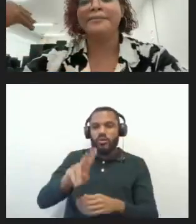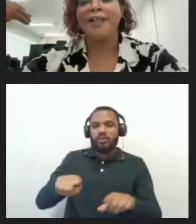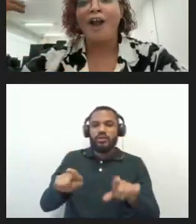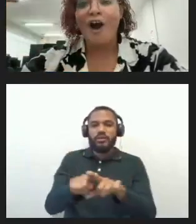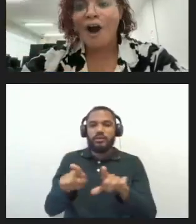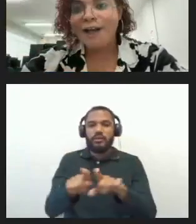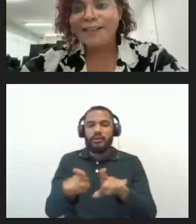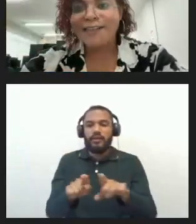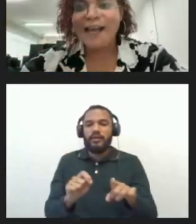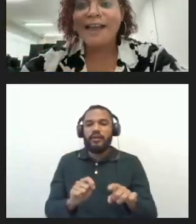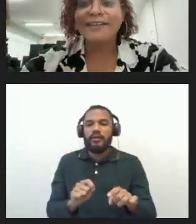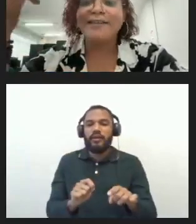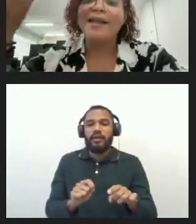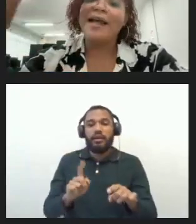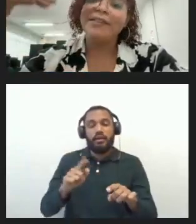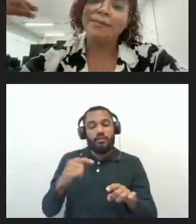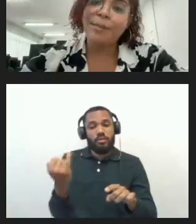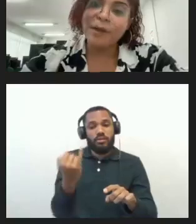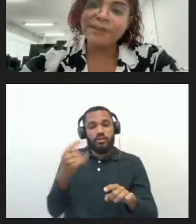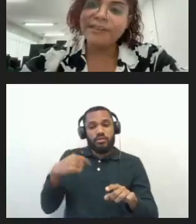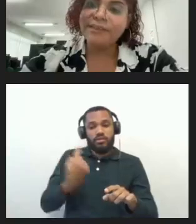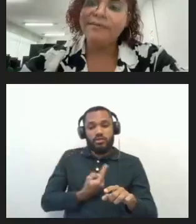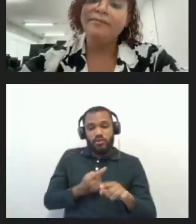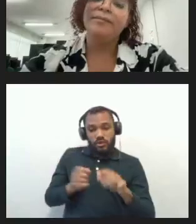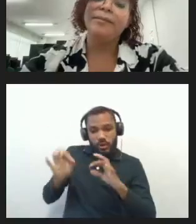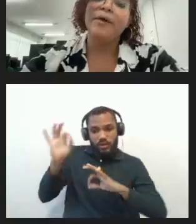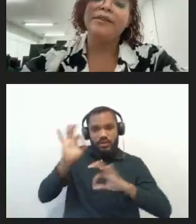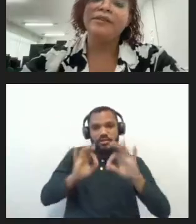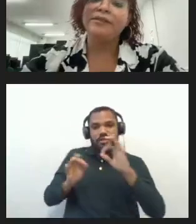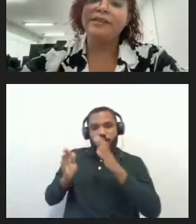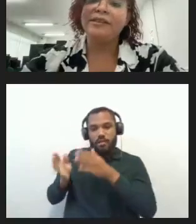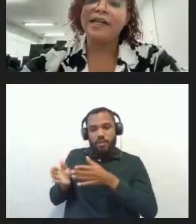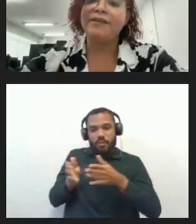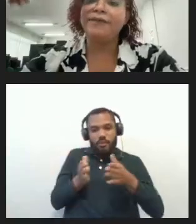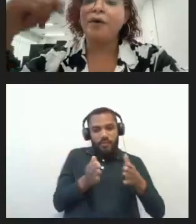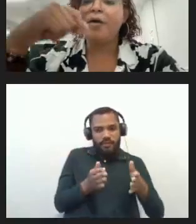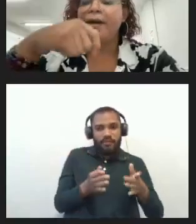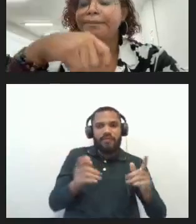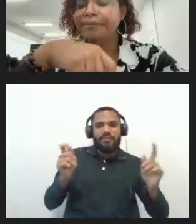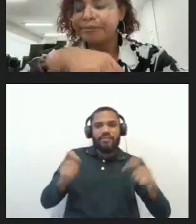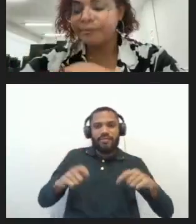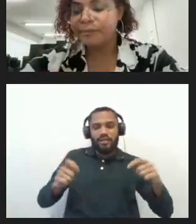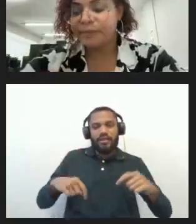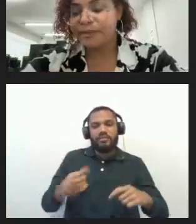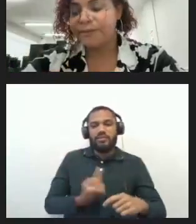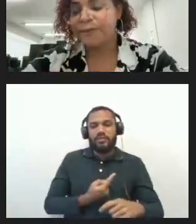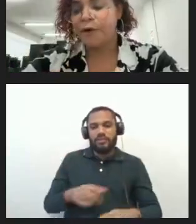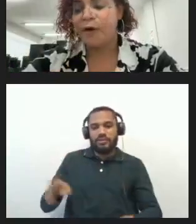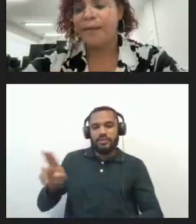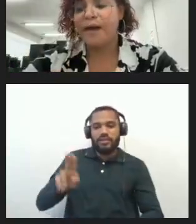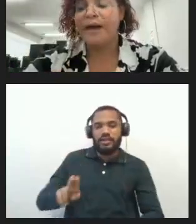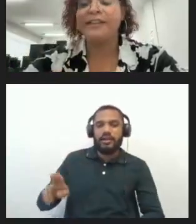forma organizada, a gente pode sim utilizar de forma